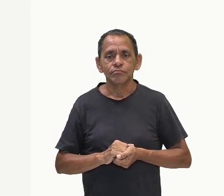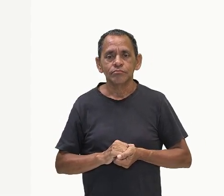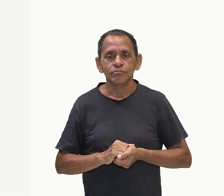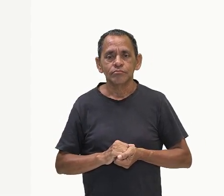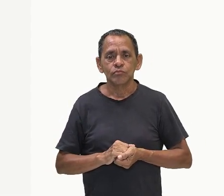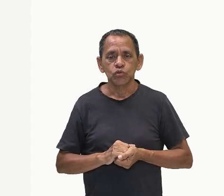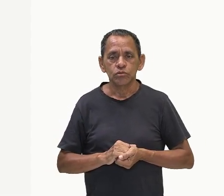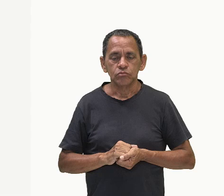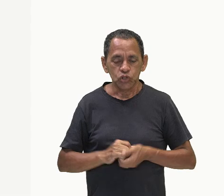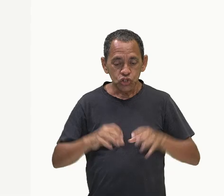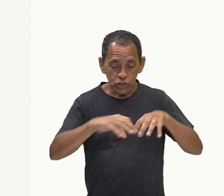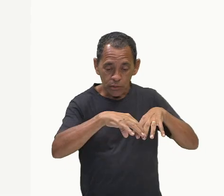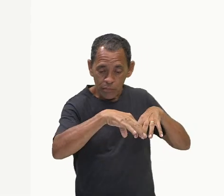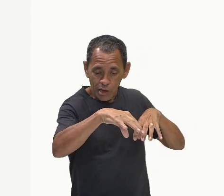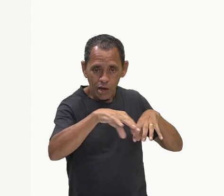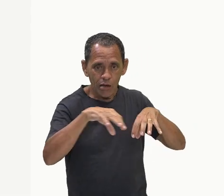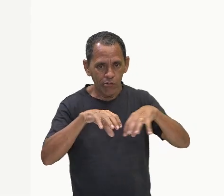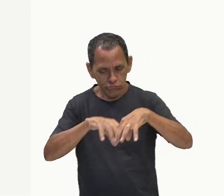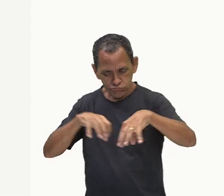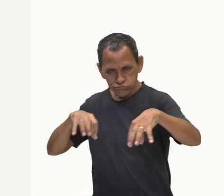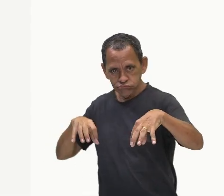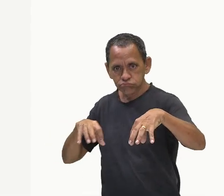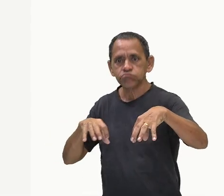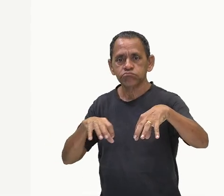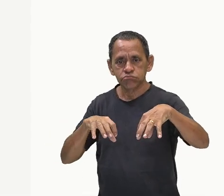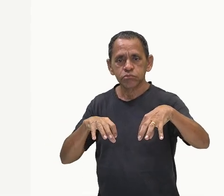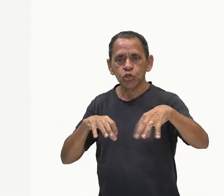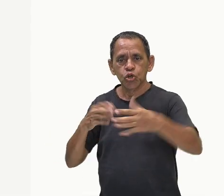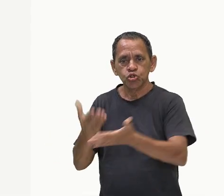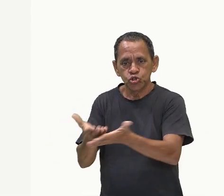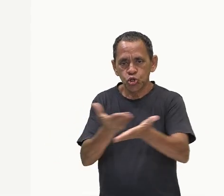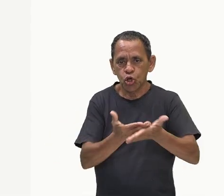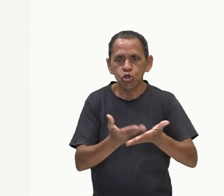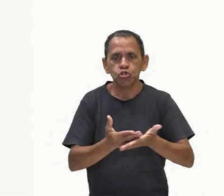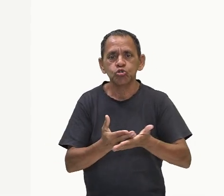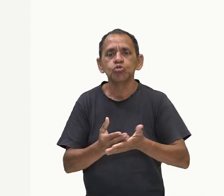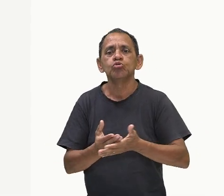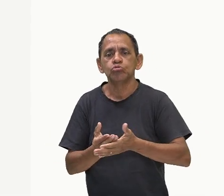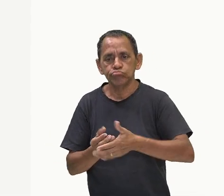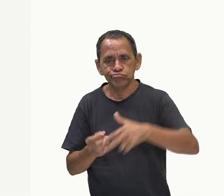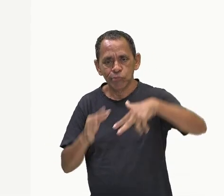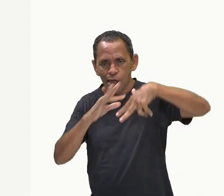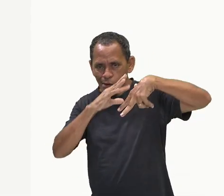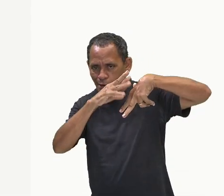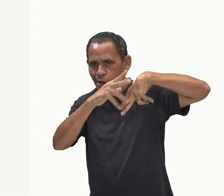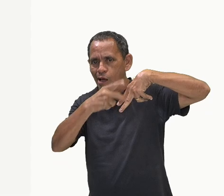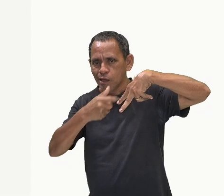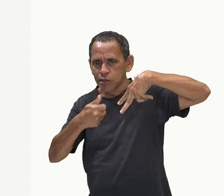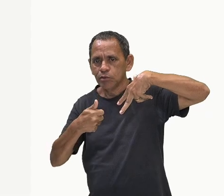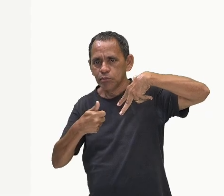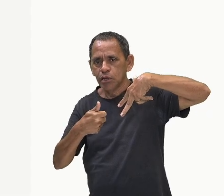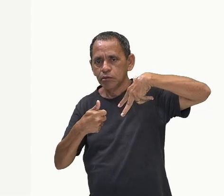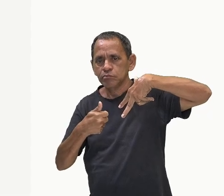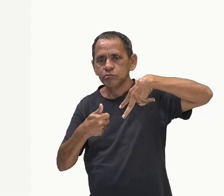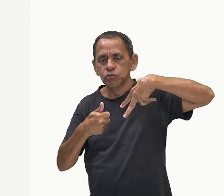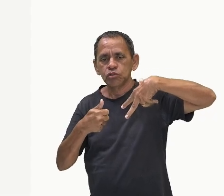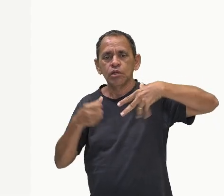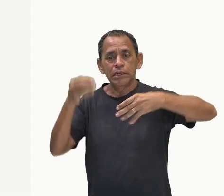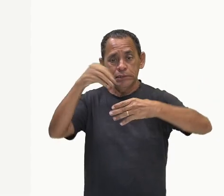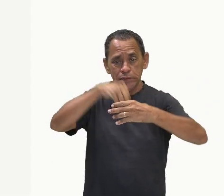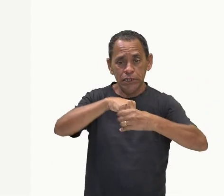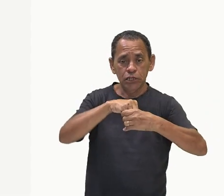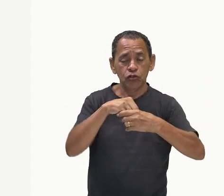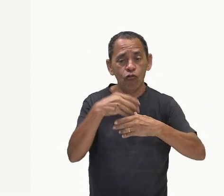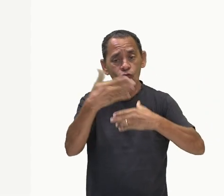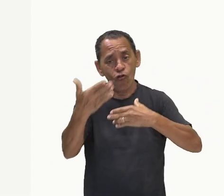estudo anatômico em órgãos internos e órgãos externos. Apresento aqui para vocês, primeiramente,